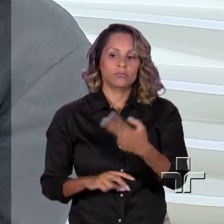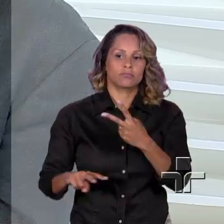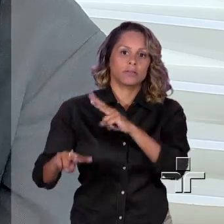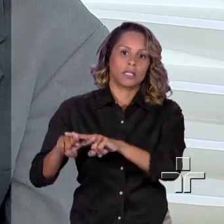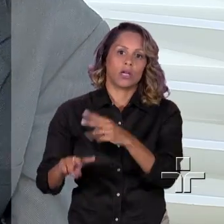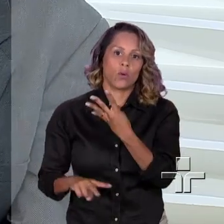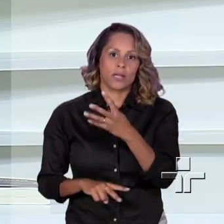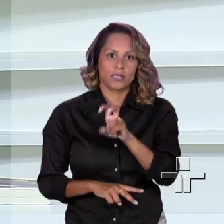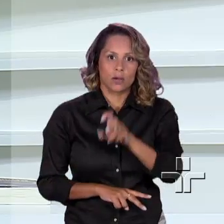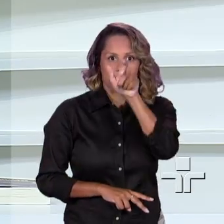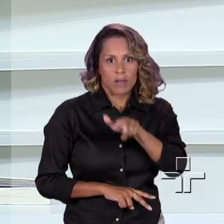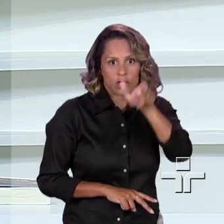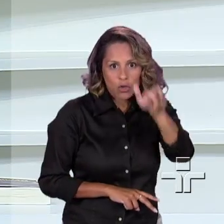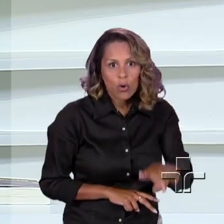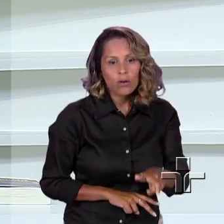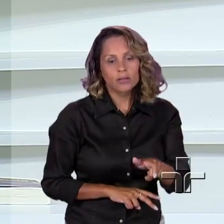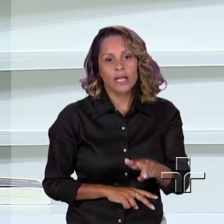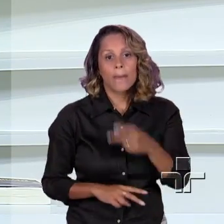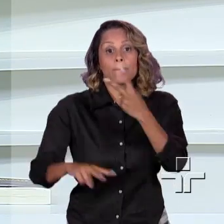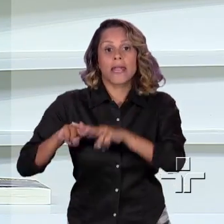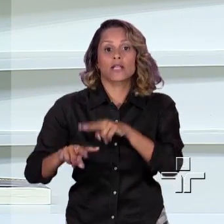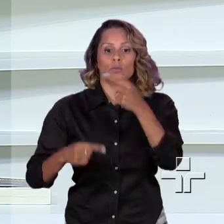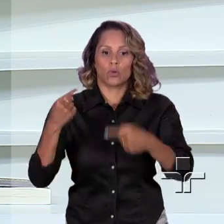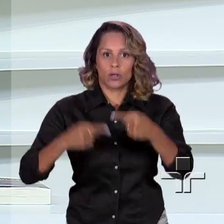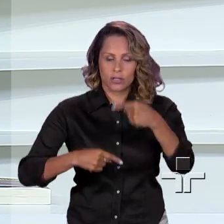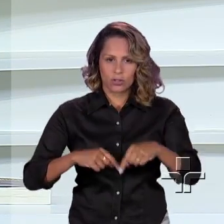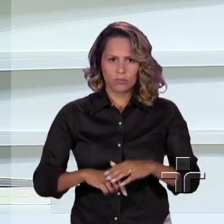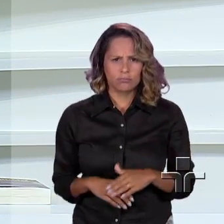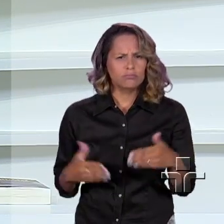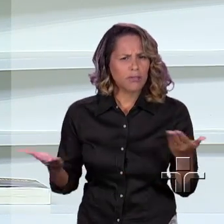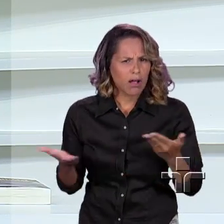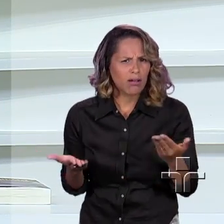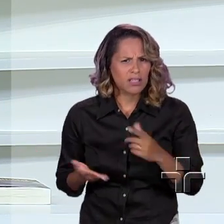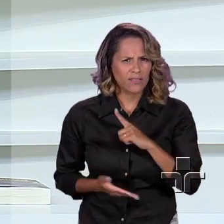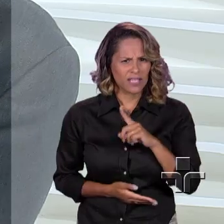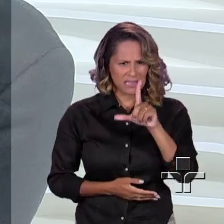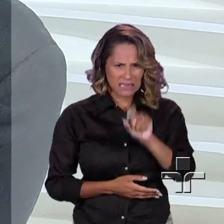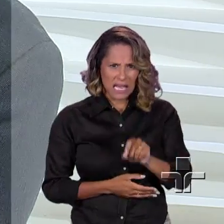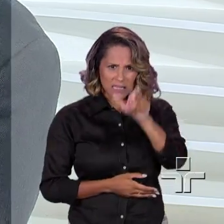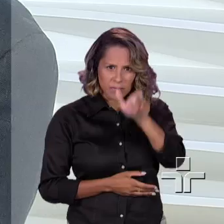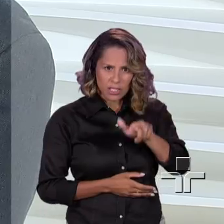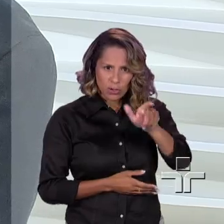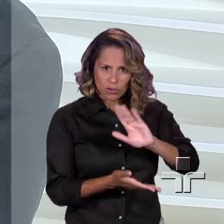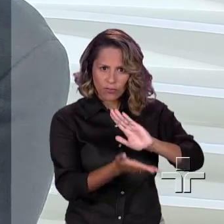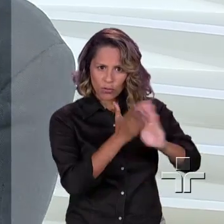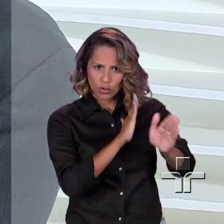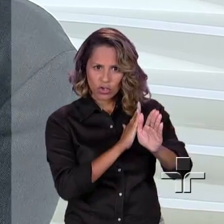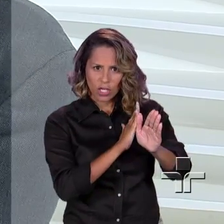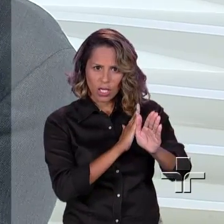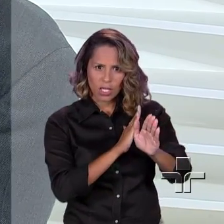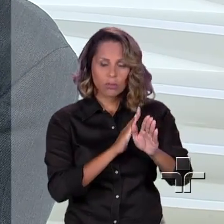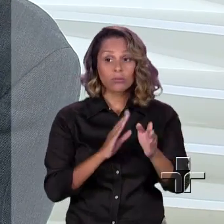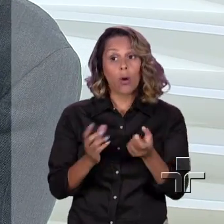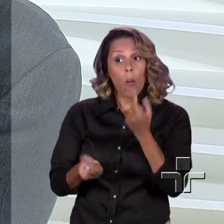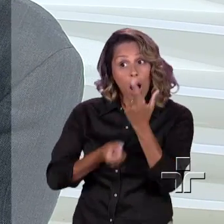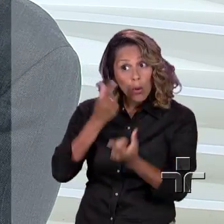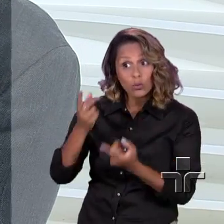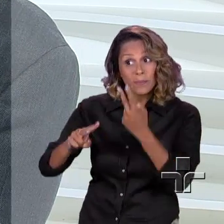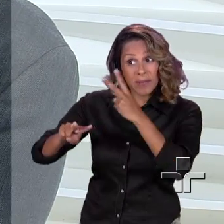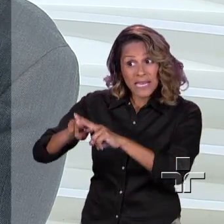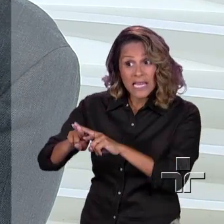Agora, os 10 saíram? Alguns foram presos e eventualmente foram liberados.